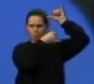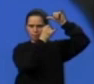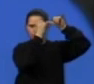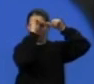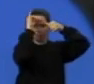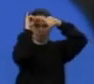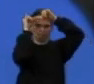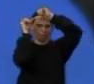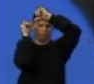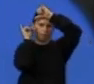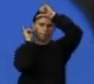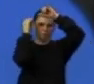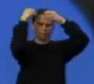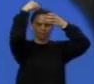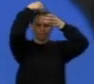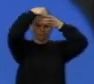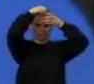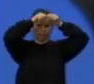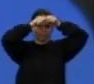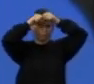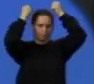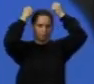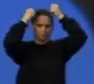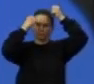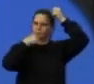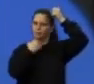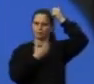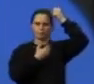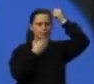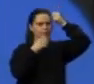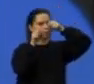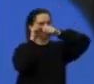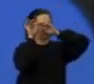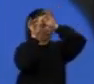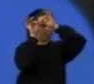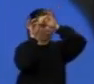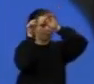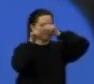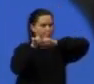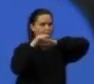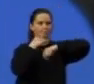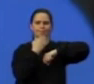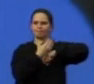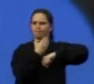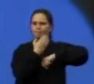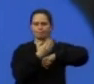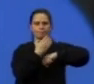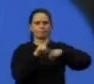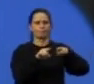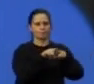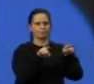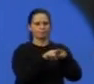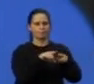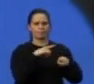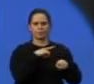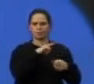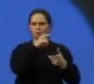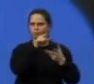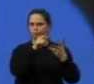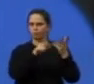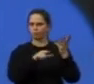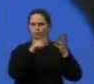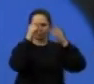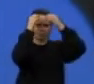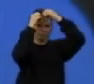central, quando lesionadas, elas não têm a capacidade de regeneração. E também ele possui diversas artérias